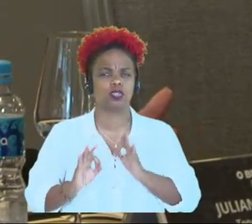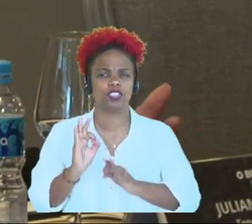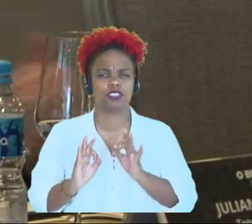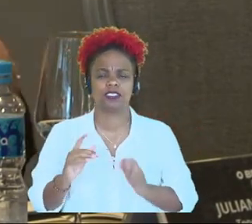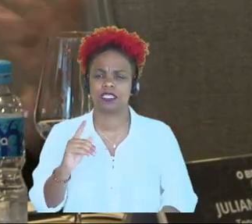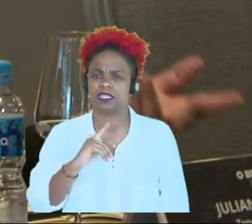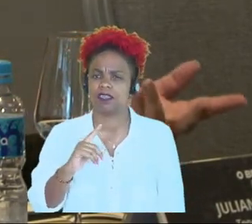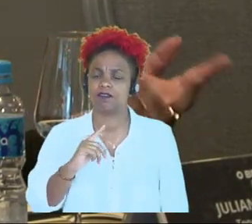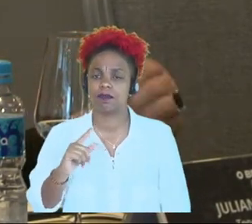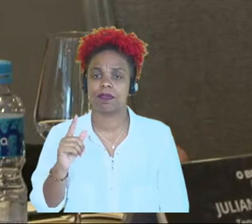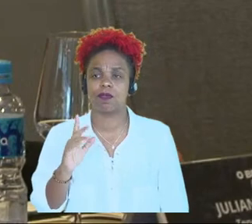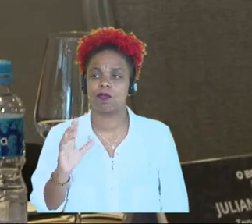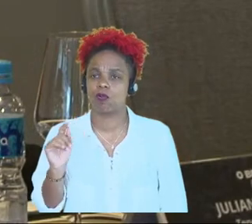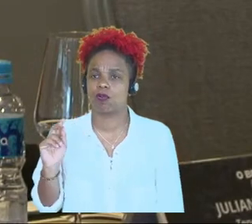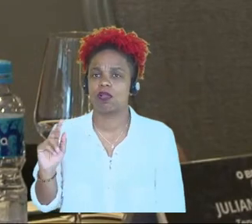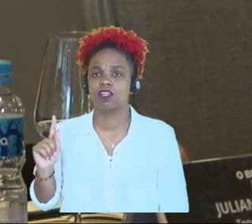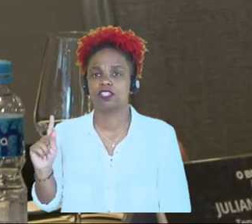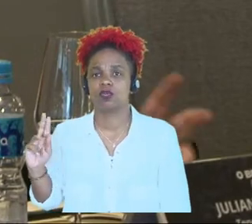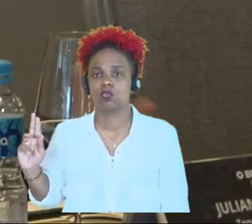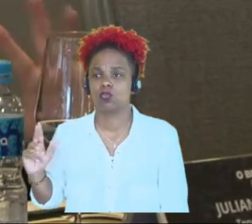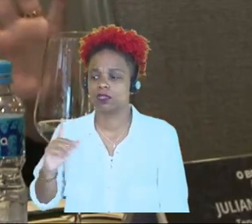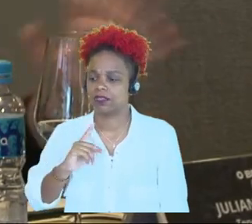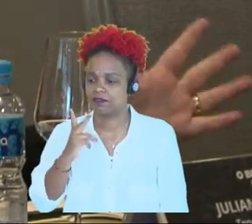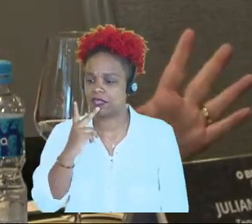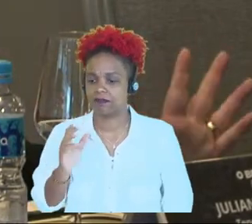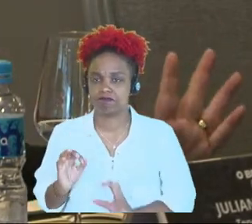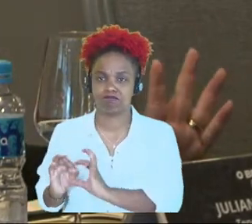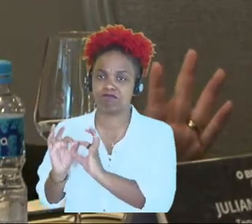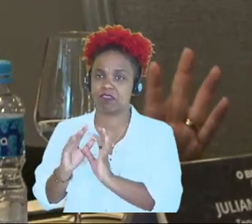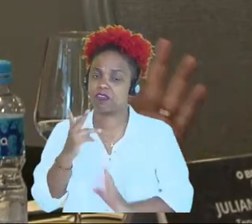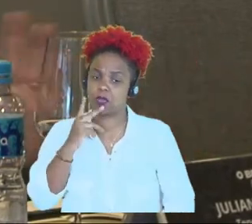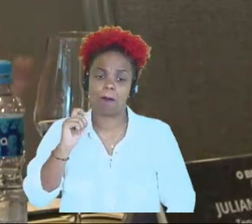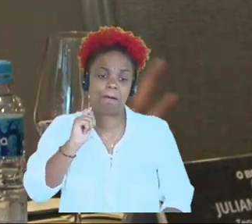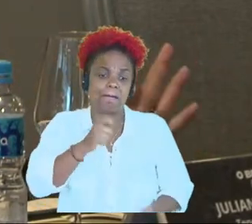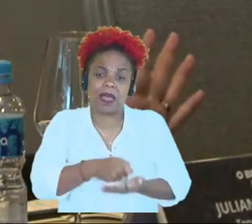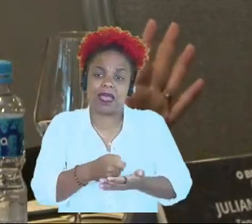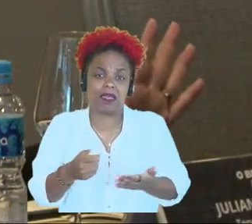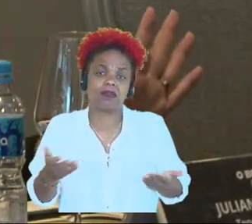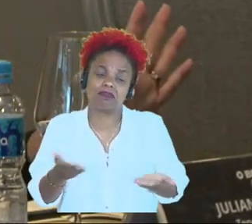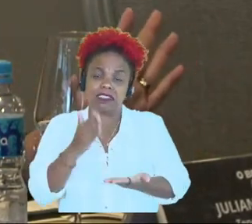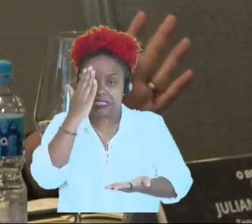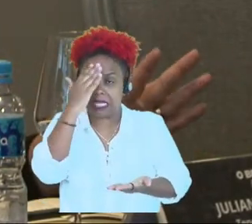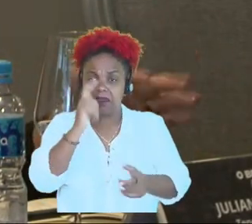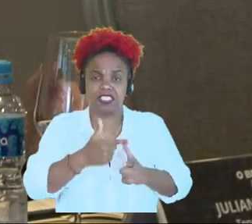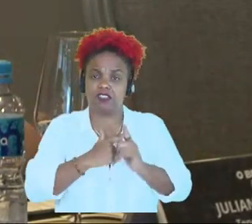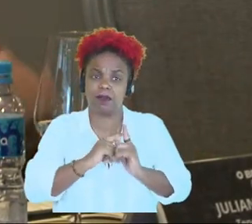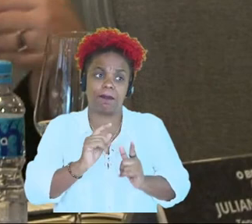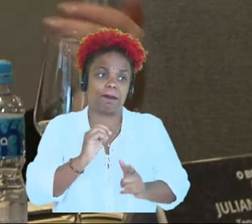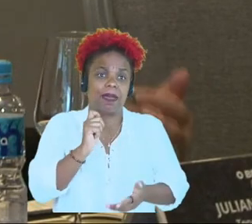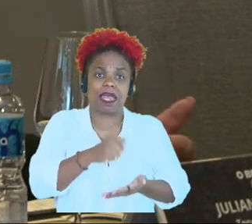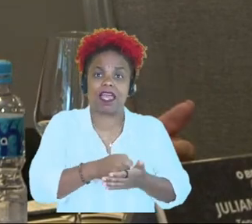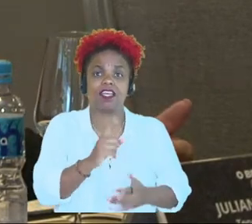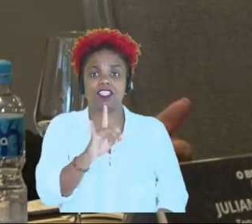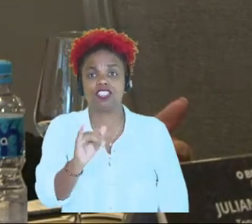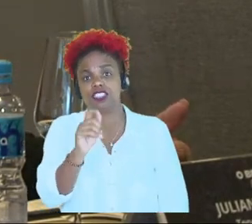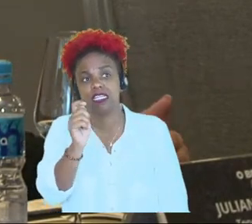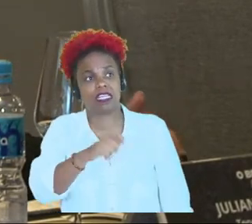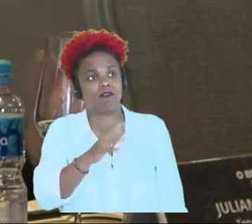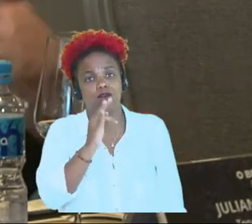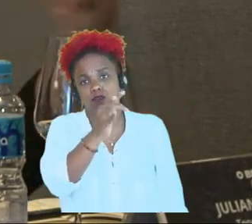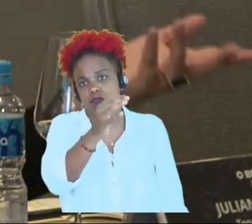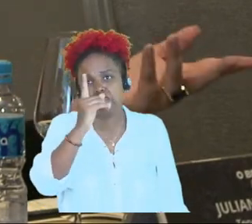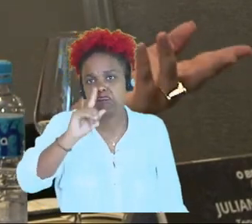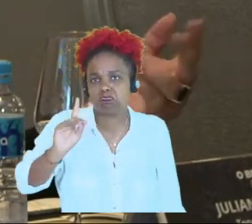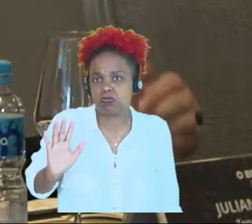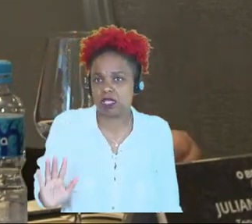contra a União, mas a União vira para você e fala, olha, devo, não nego, pago quando puder, que é basicamente o que a PEC dos precatórios fez. Adiou o pagamento de